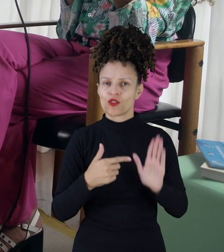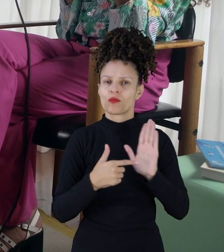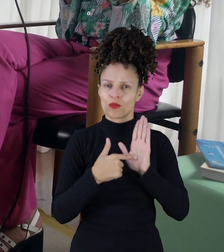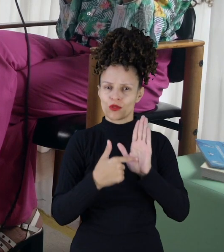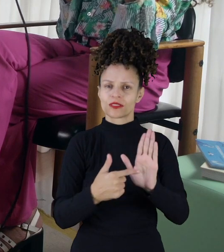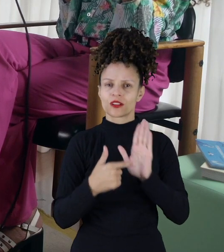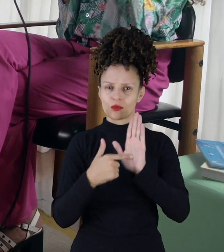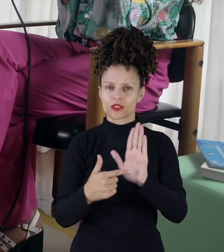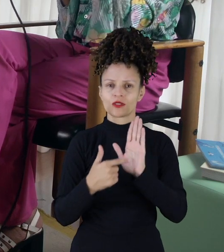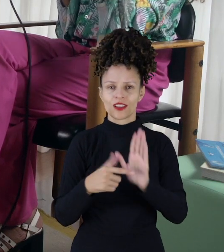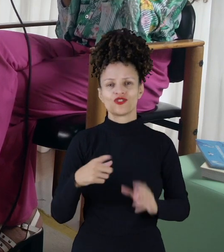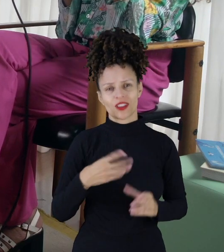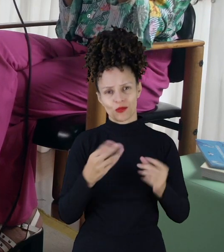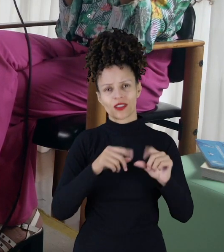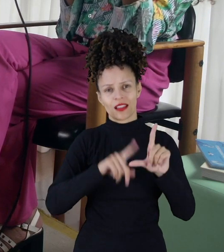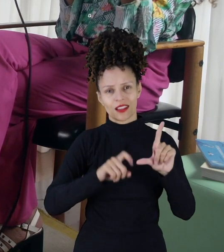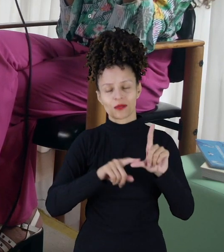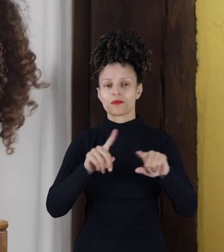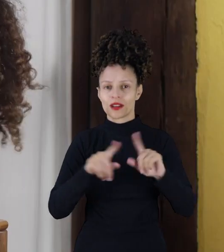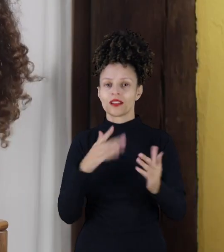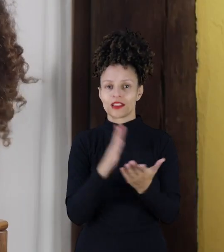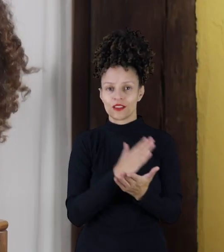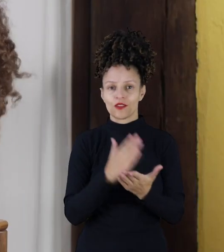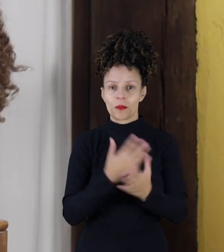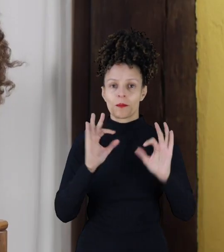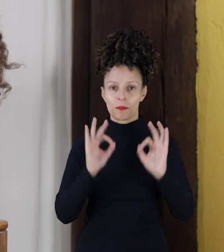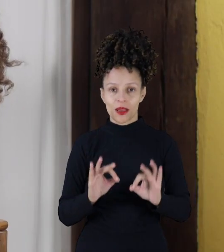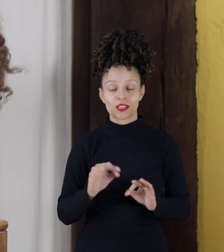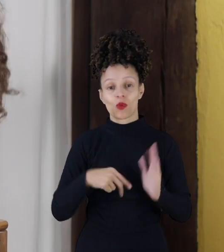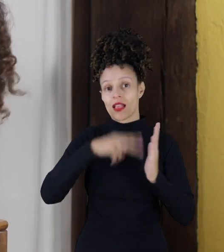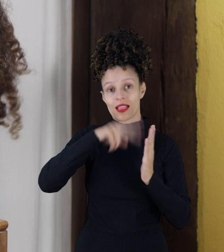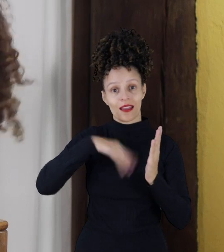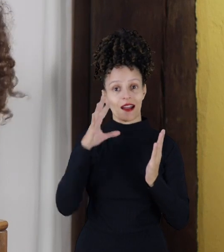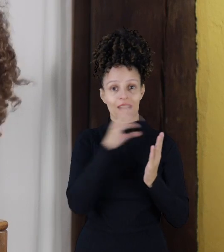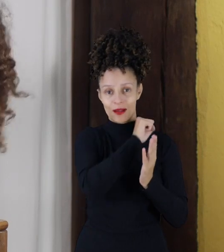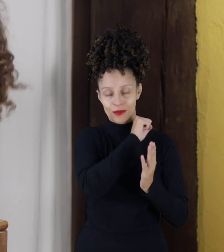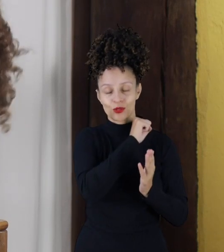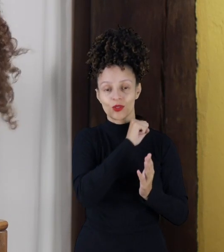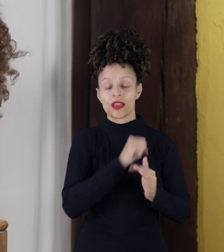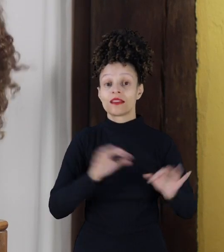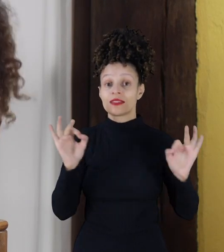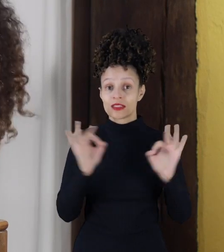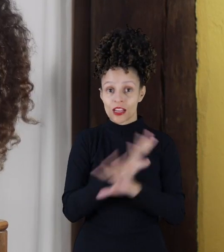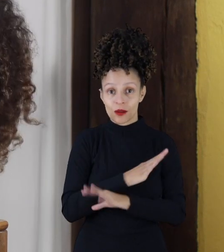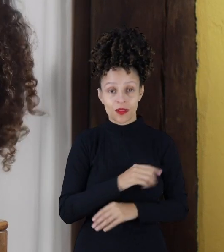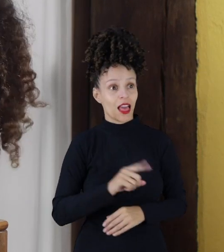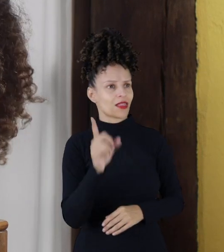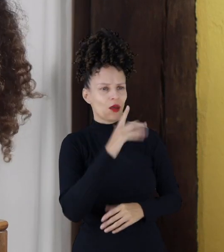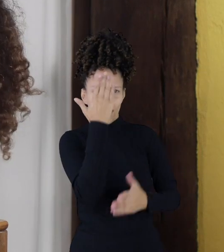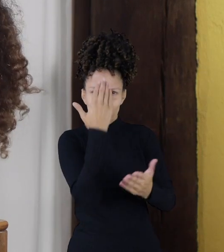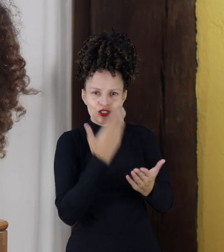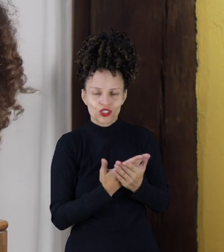conseguir? E eu fui mostrando. E apesar de ter muitas letras, é um livro que realmente você lê muito rápido. E